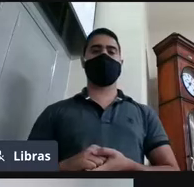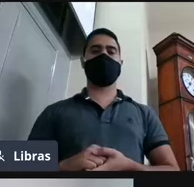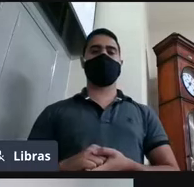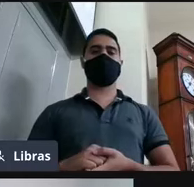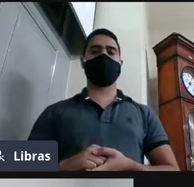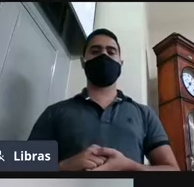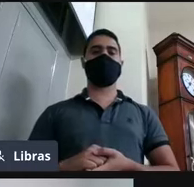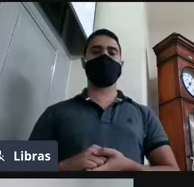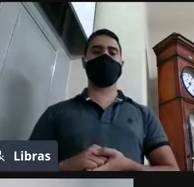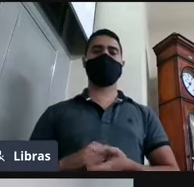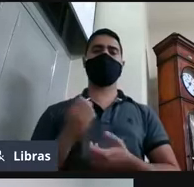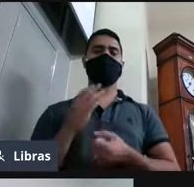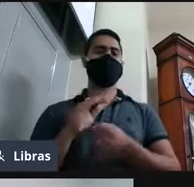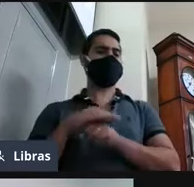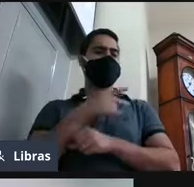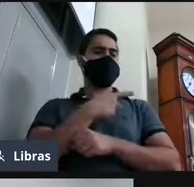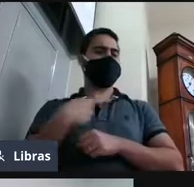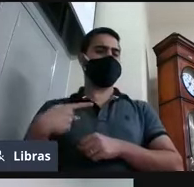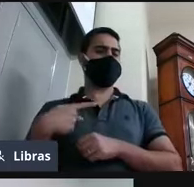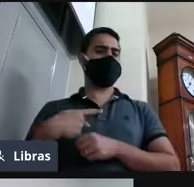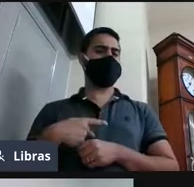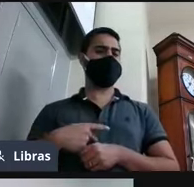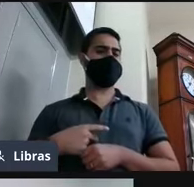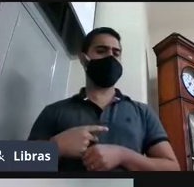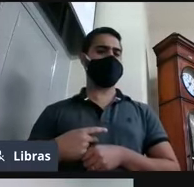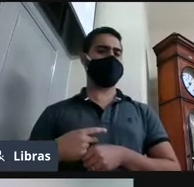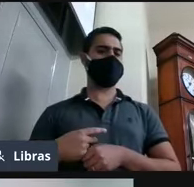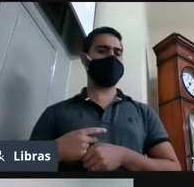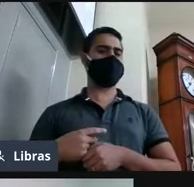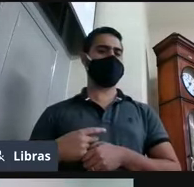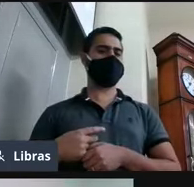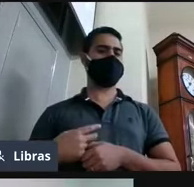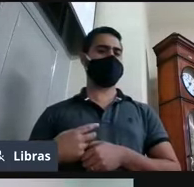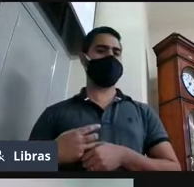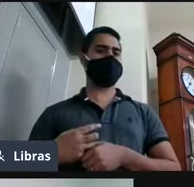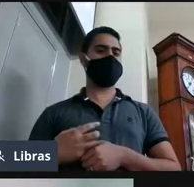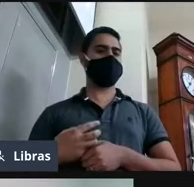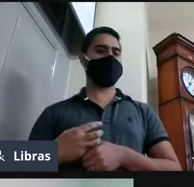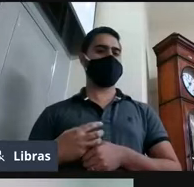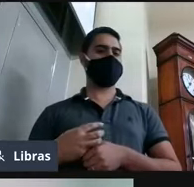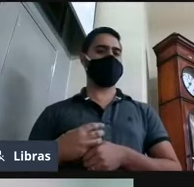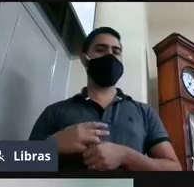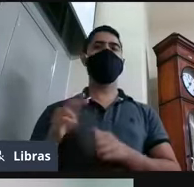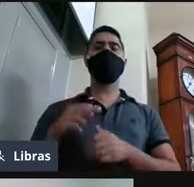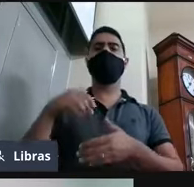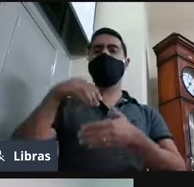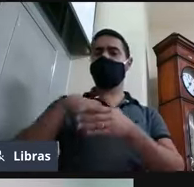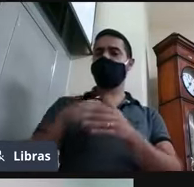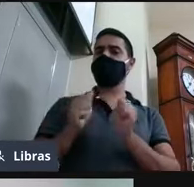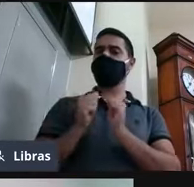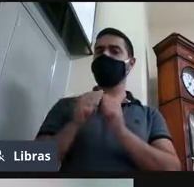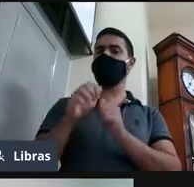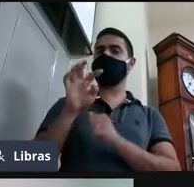Boa noite, presidente. Boa noite, acompanho o parecer técnico do Tribunal de Contas do Estado.